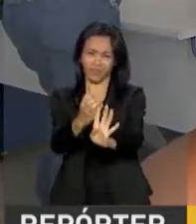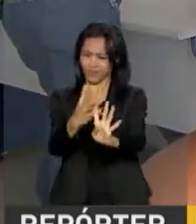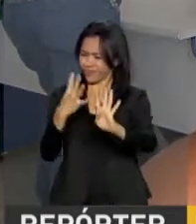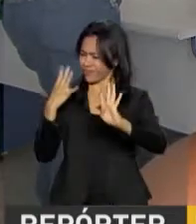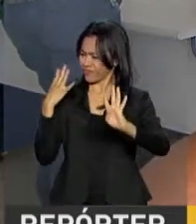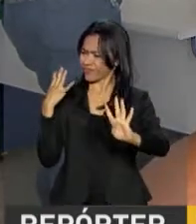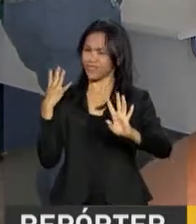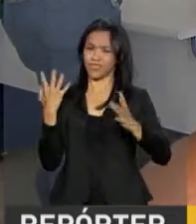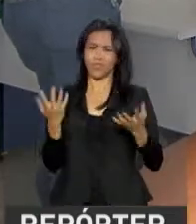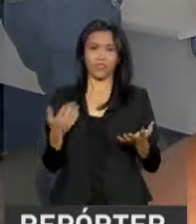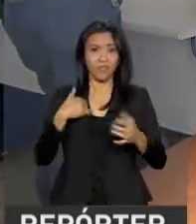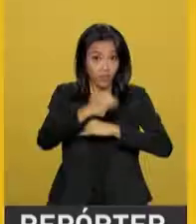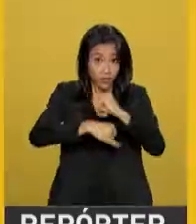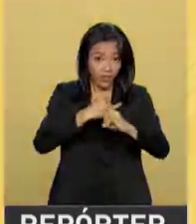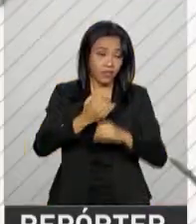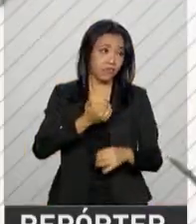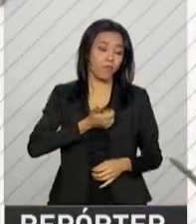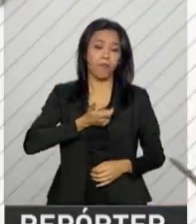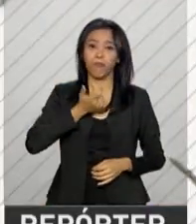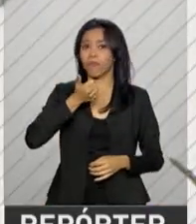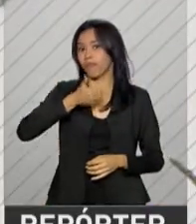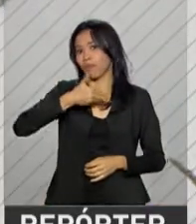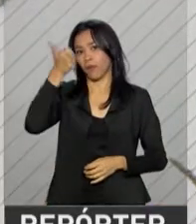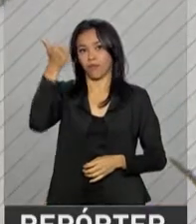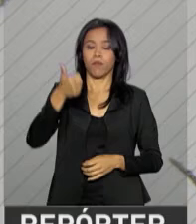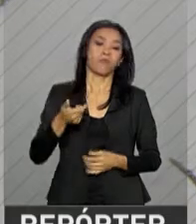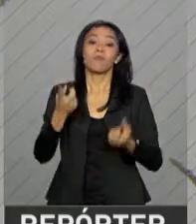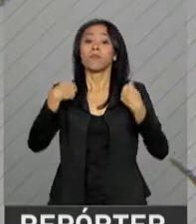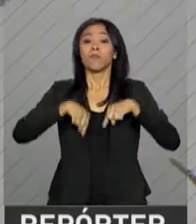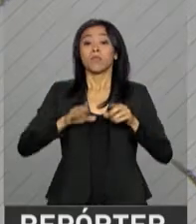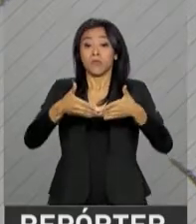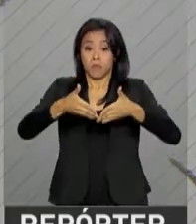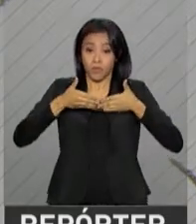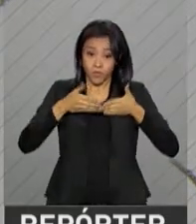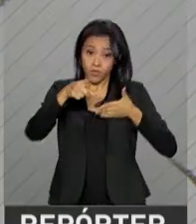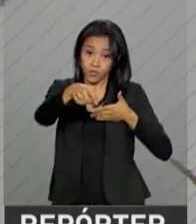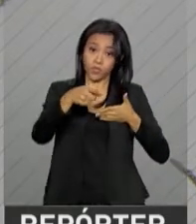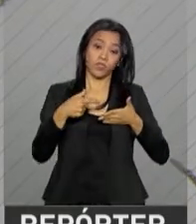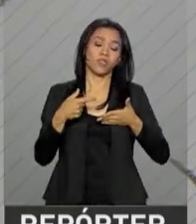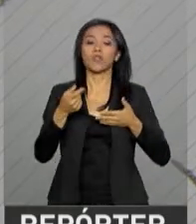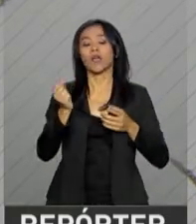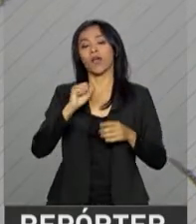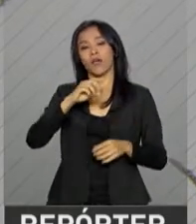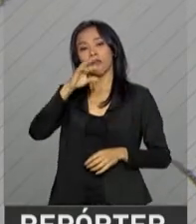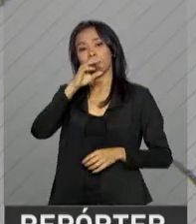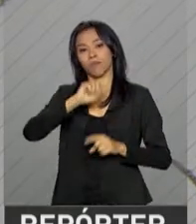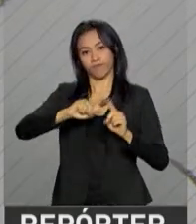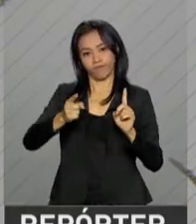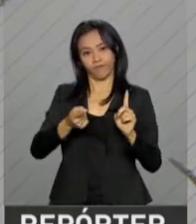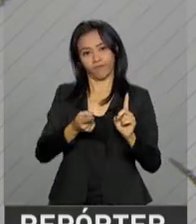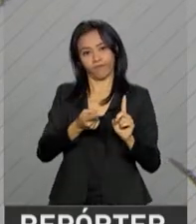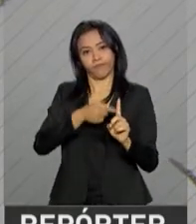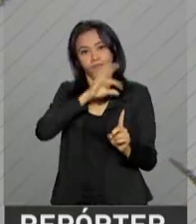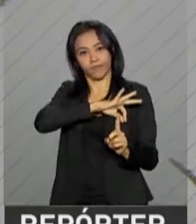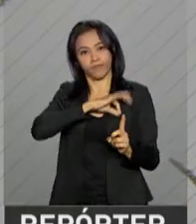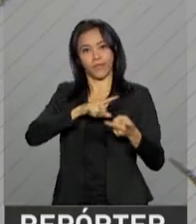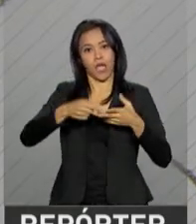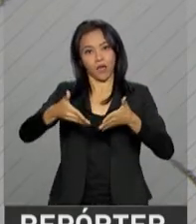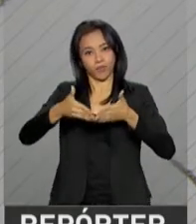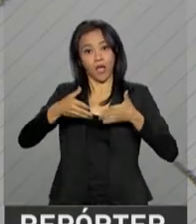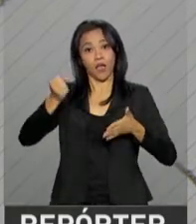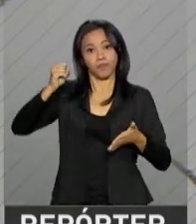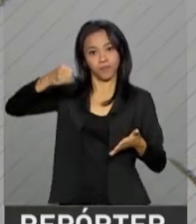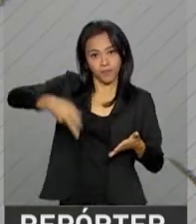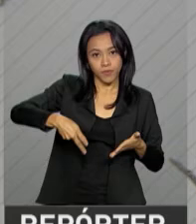na internet é melhor para pedir o benefício de salário-maternidade e aposentadoria por idade o segurado deve